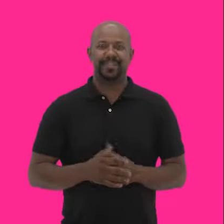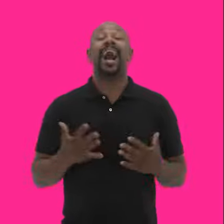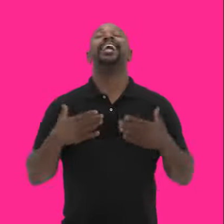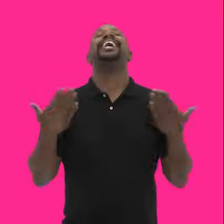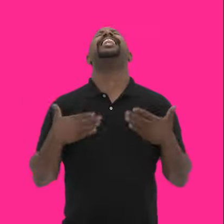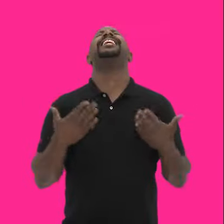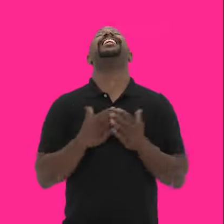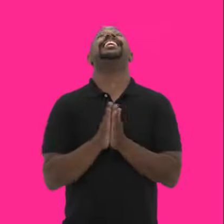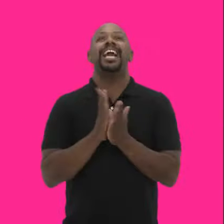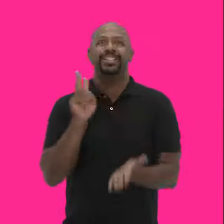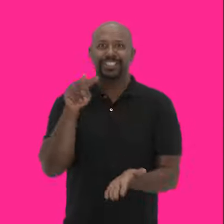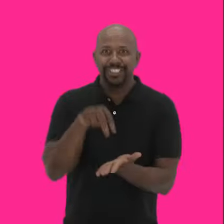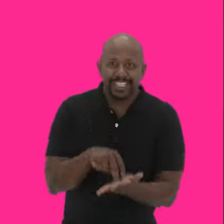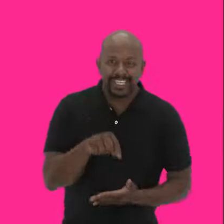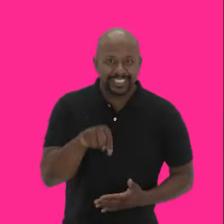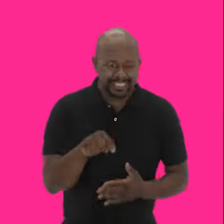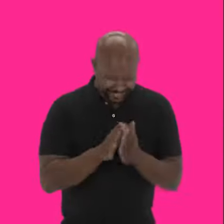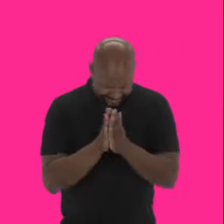Ai, que alegria chegando aqui!